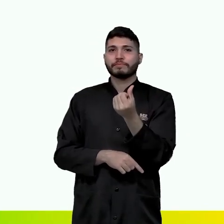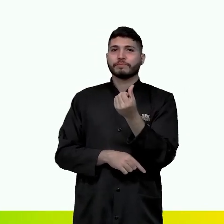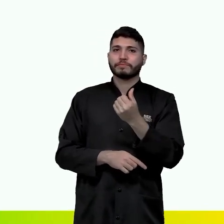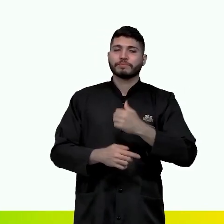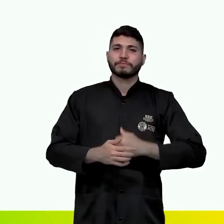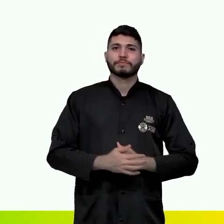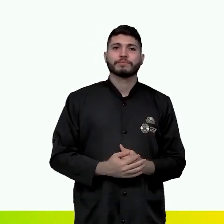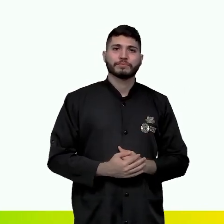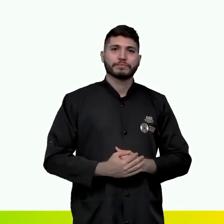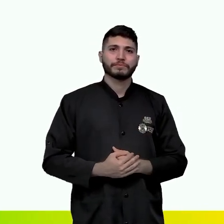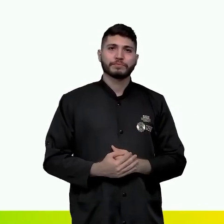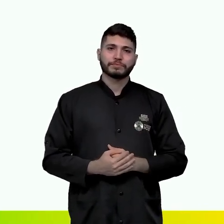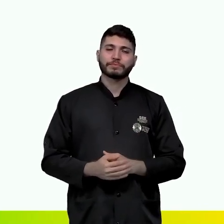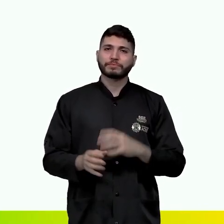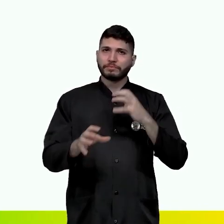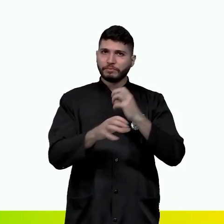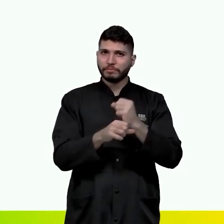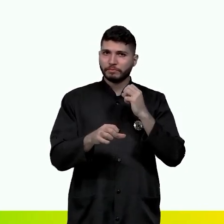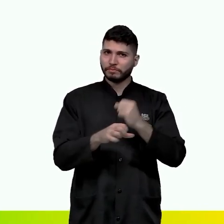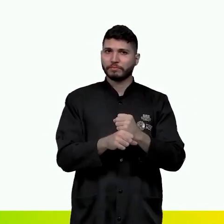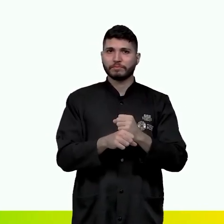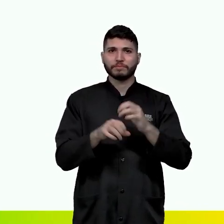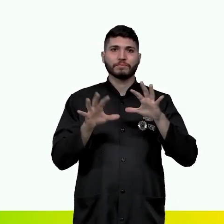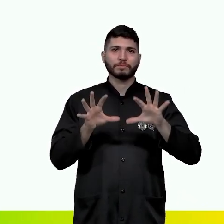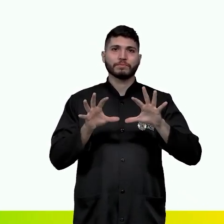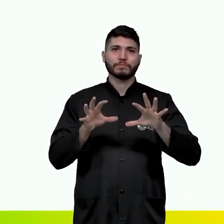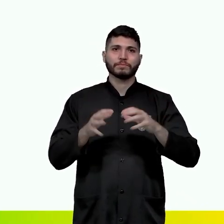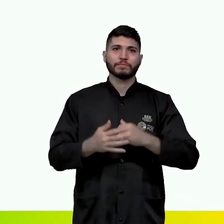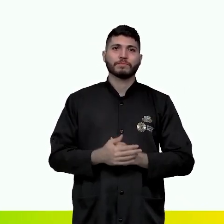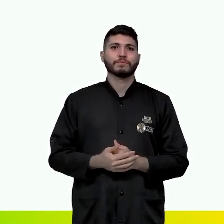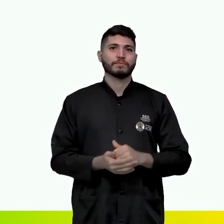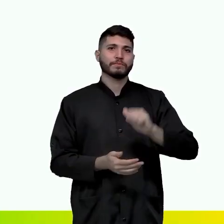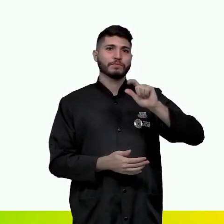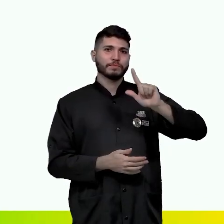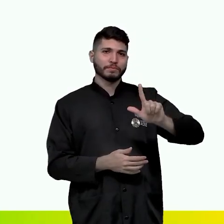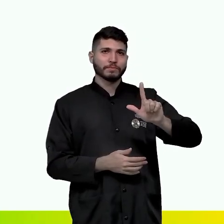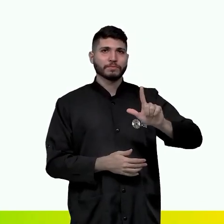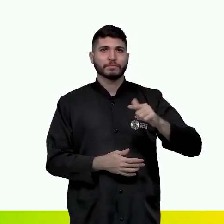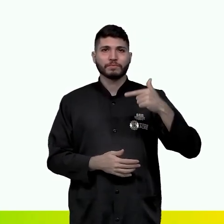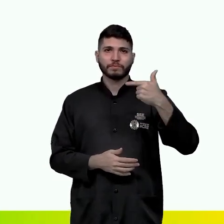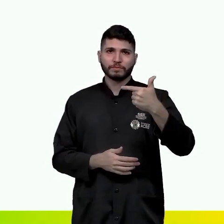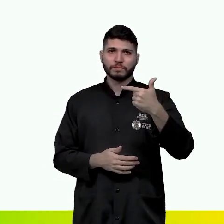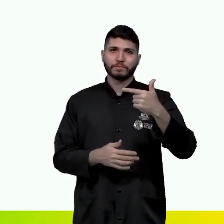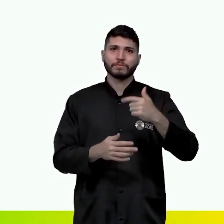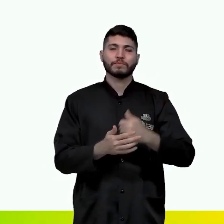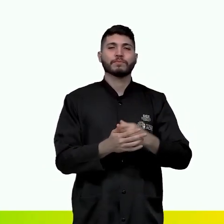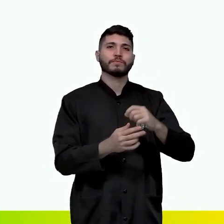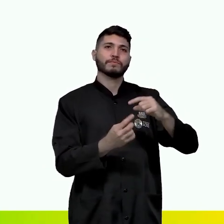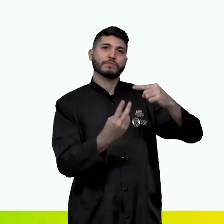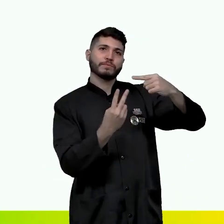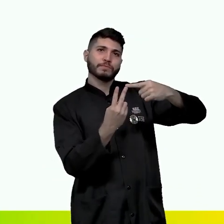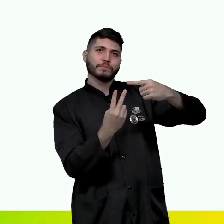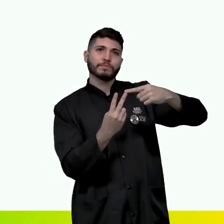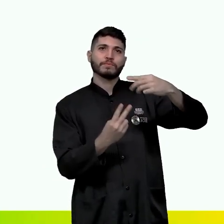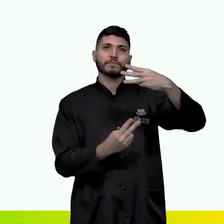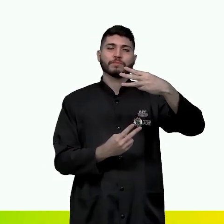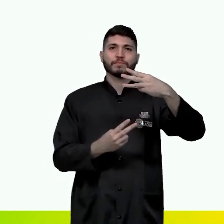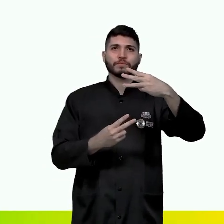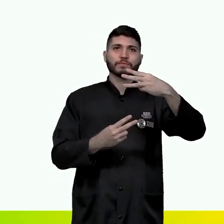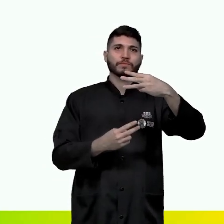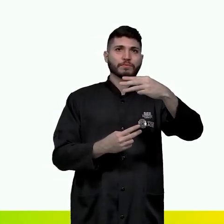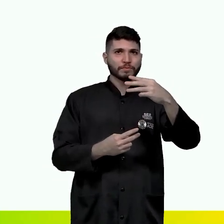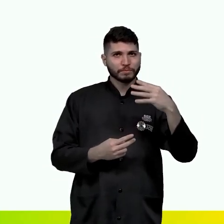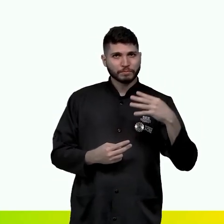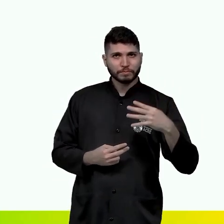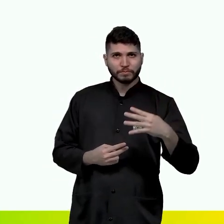aí você calcula assim: L ao quadrado vezes raiz de 3 dividido para 4.